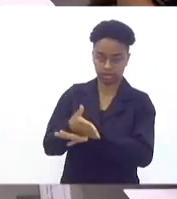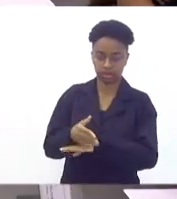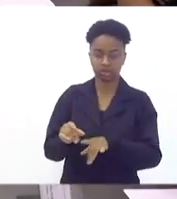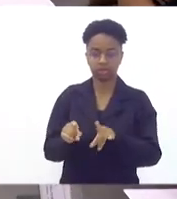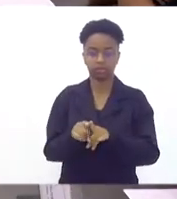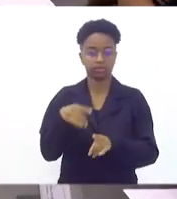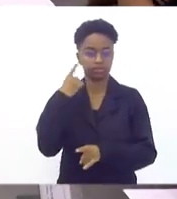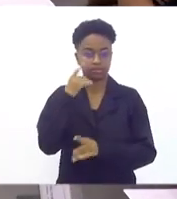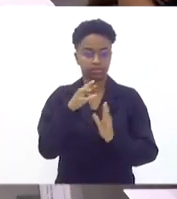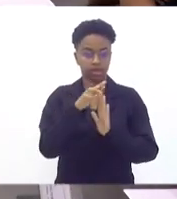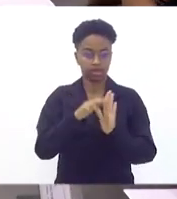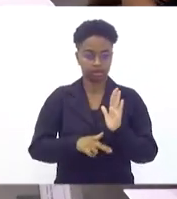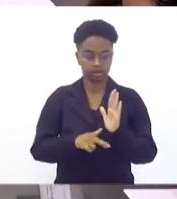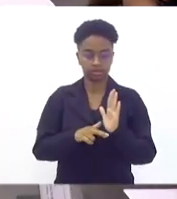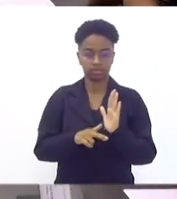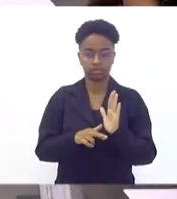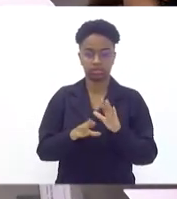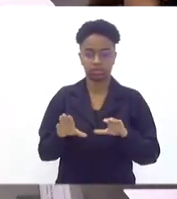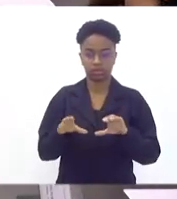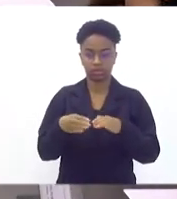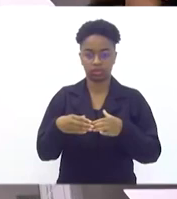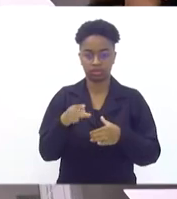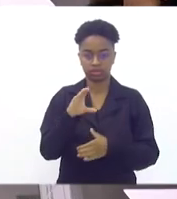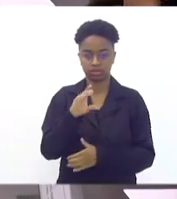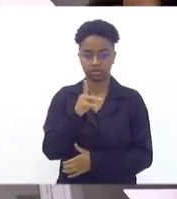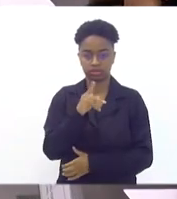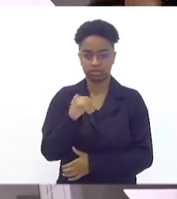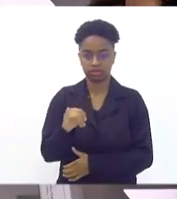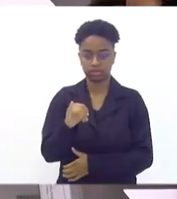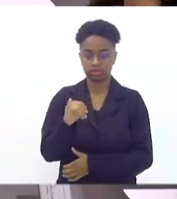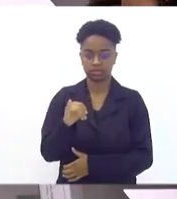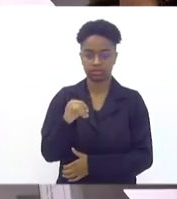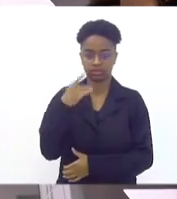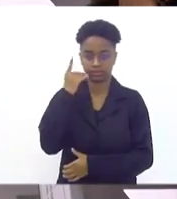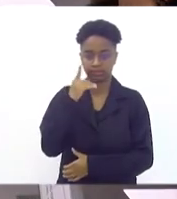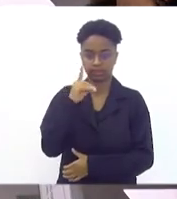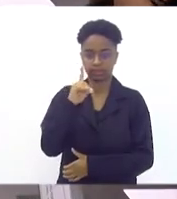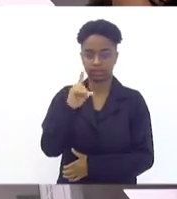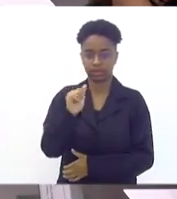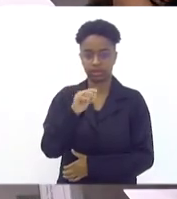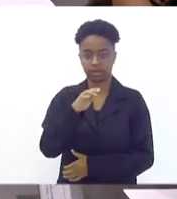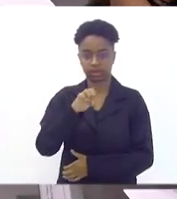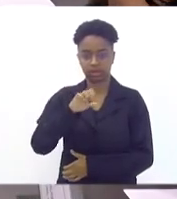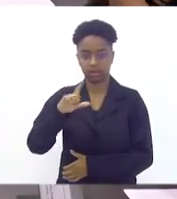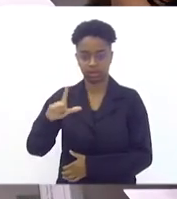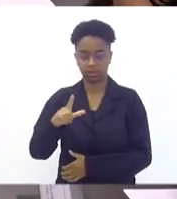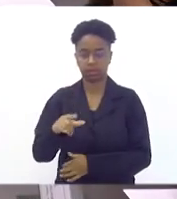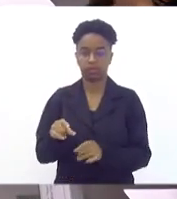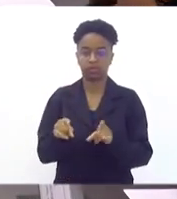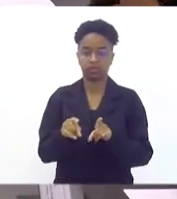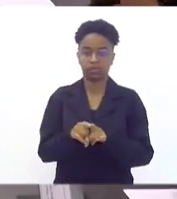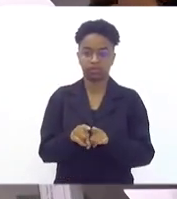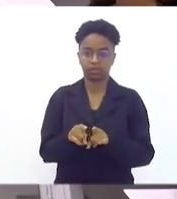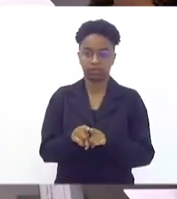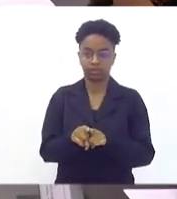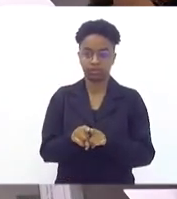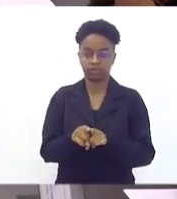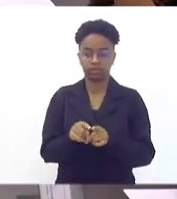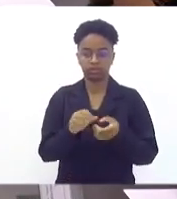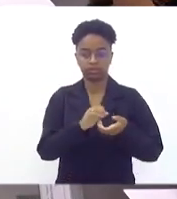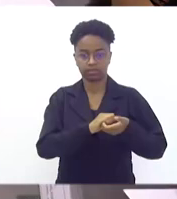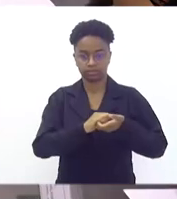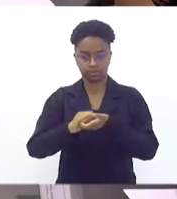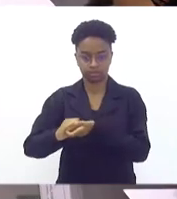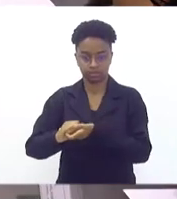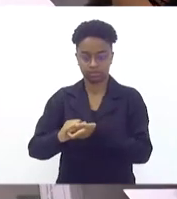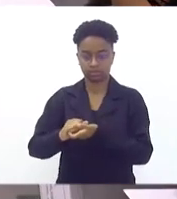relator da Comissão da CPI Deputado Daniel librelon e Saúdo também